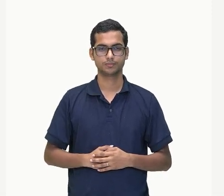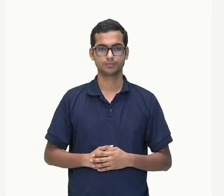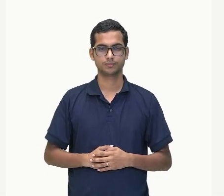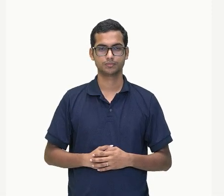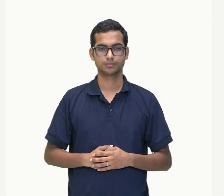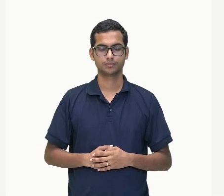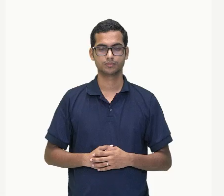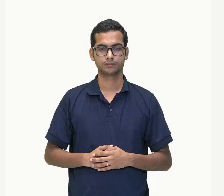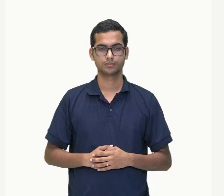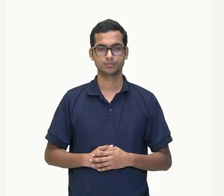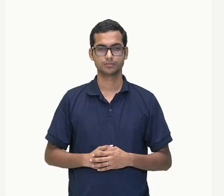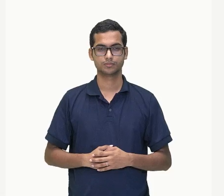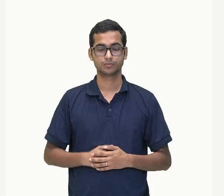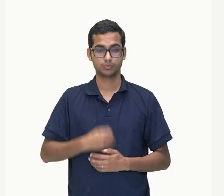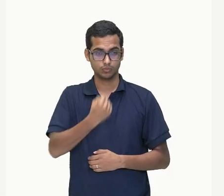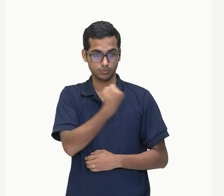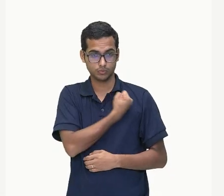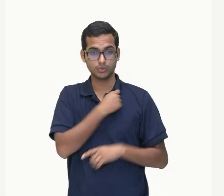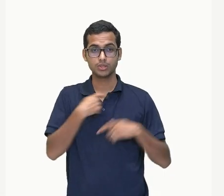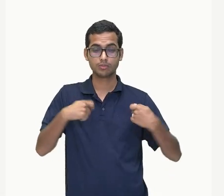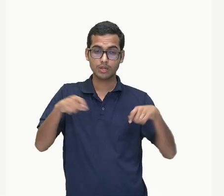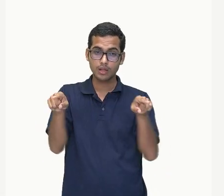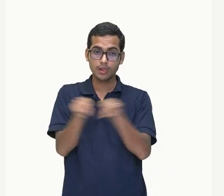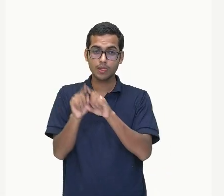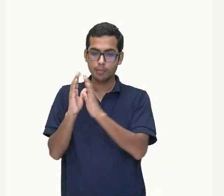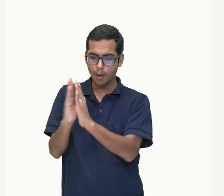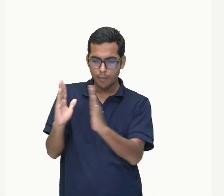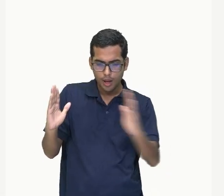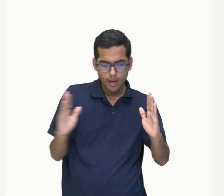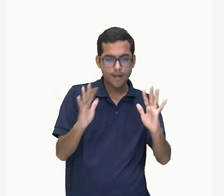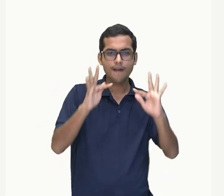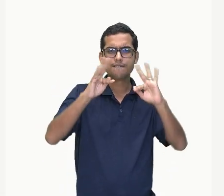com os seguintes números, né? Tem que terminar com